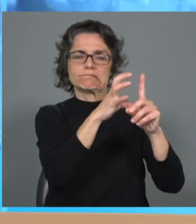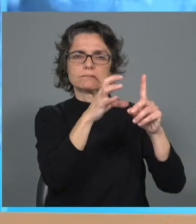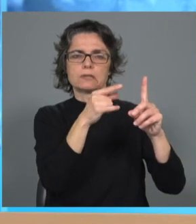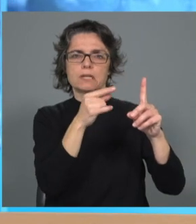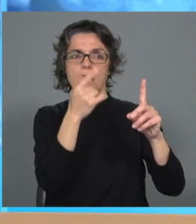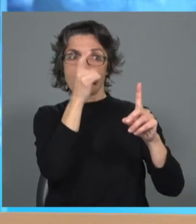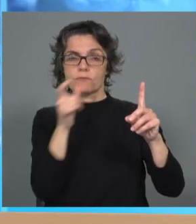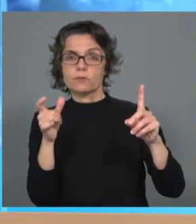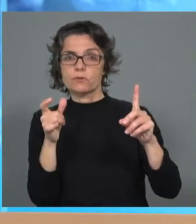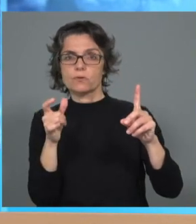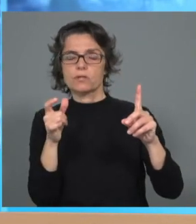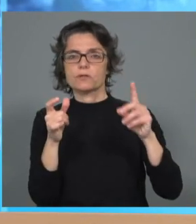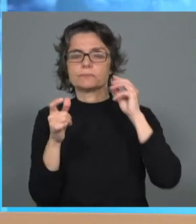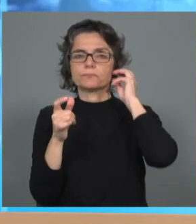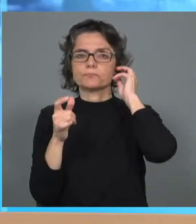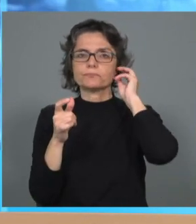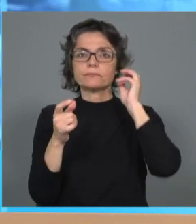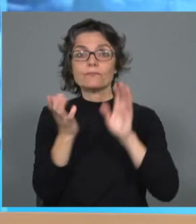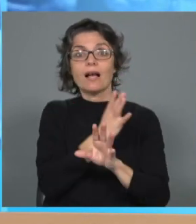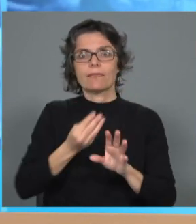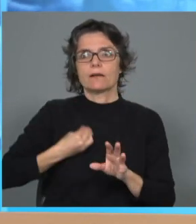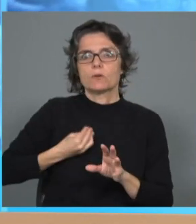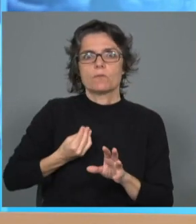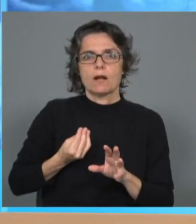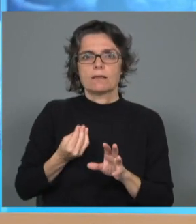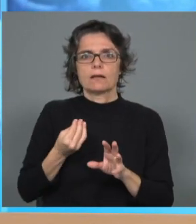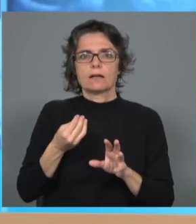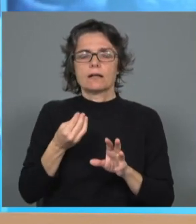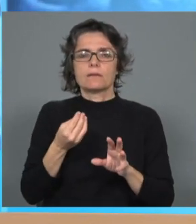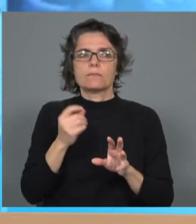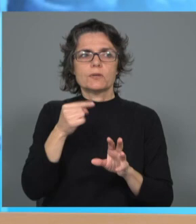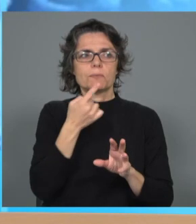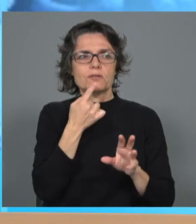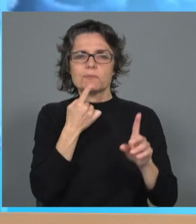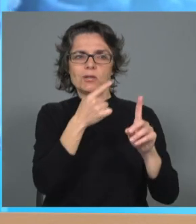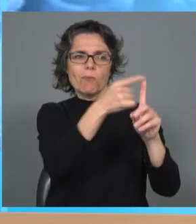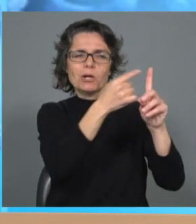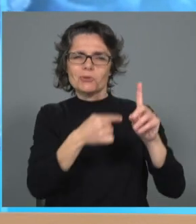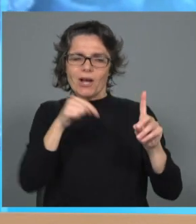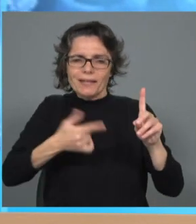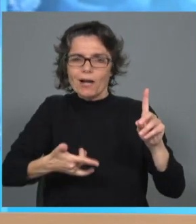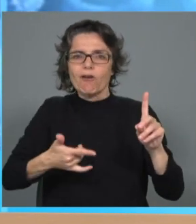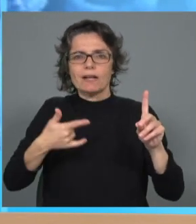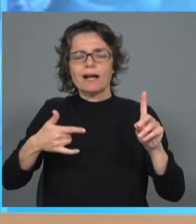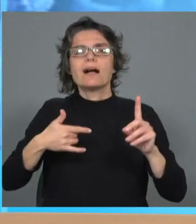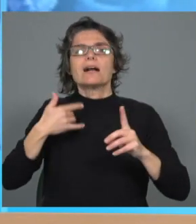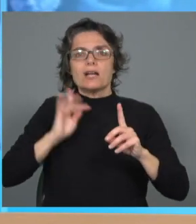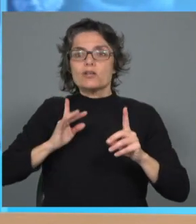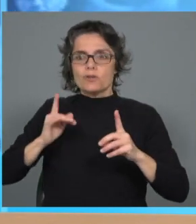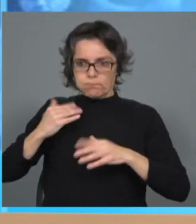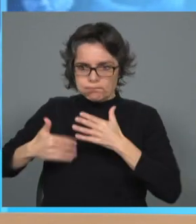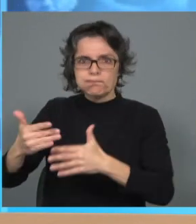pessoas que se deram conta de que aquilo estava efetivamente em marcha. E estas duas coisas juntas